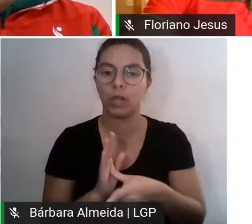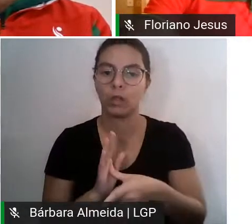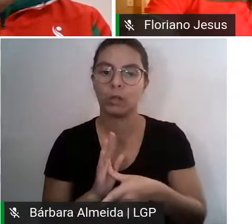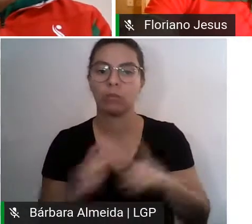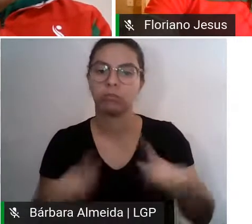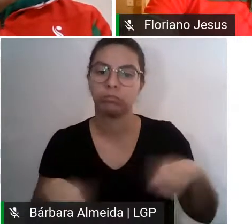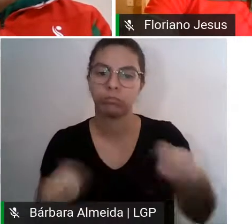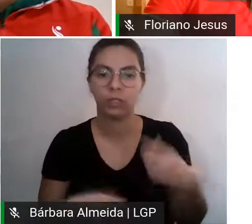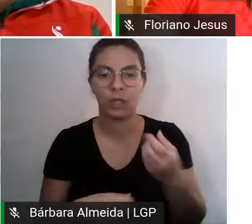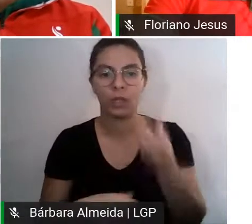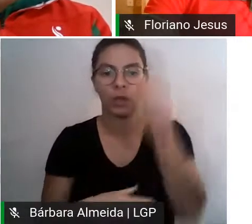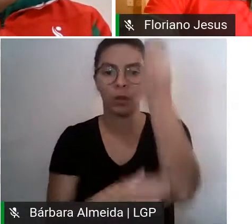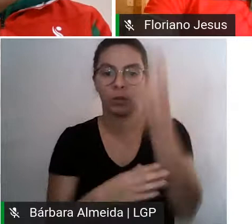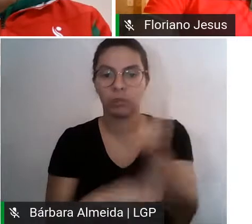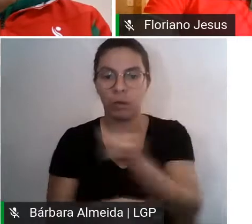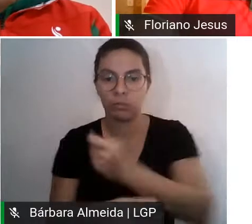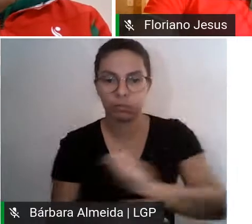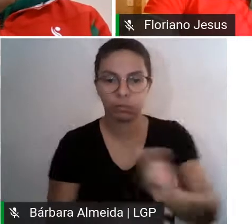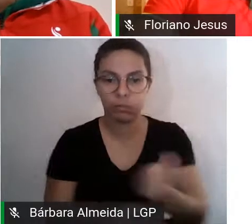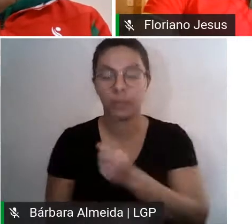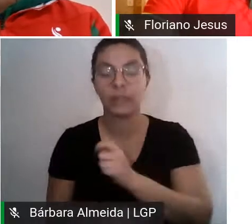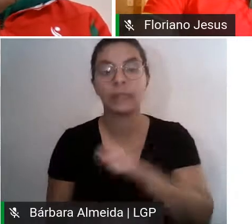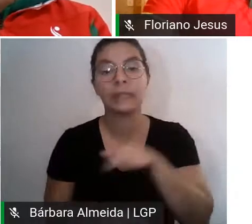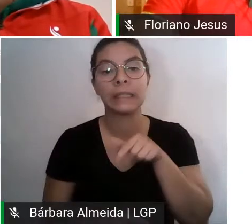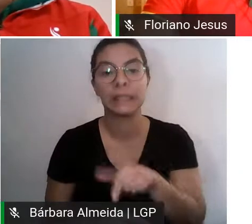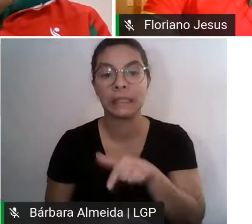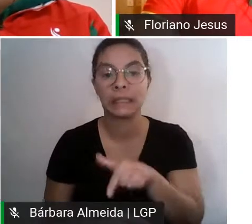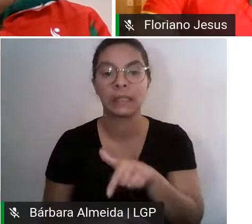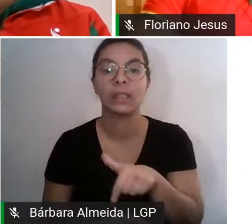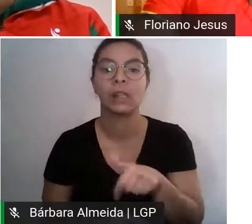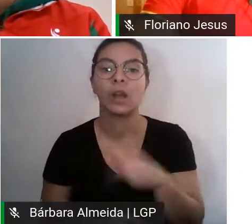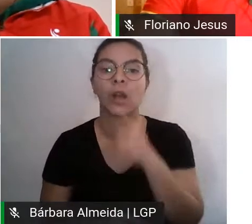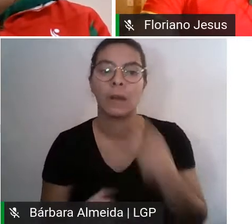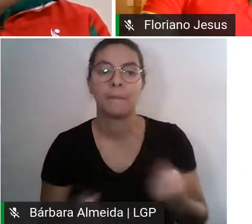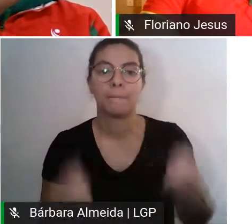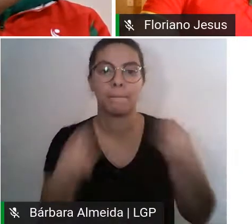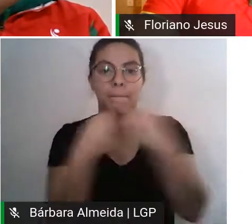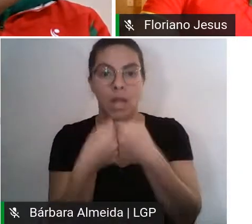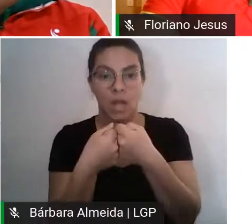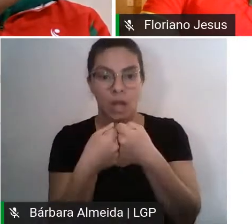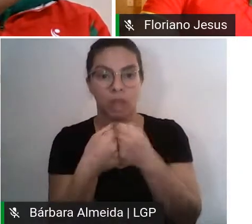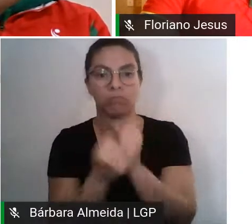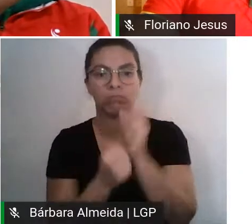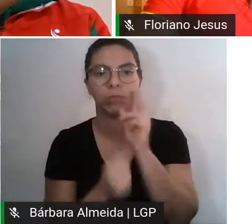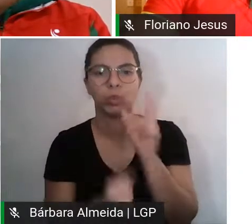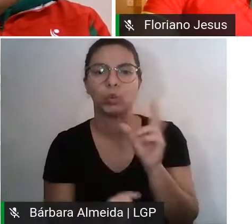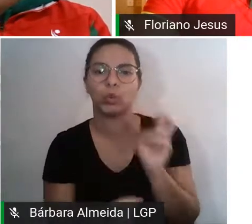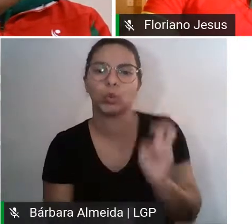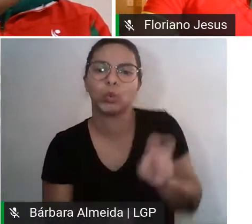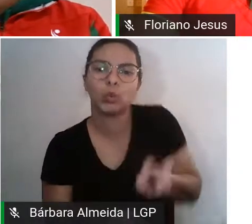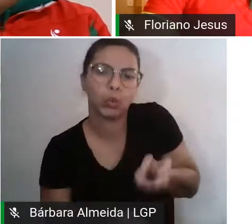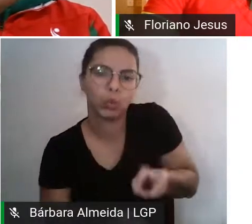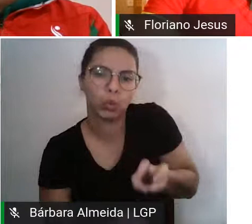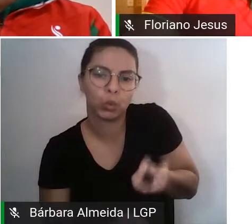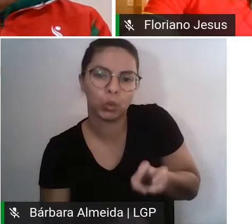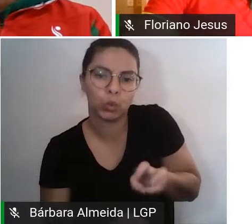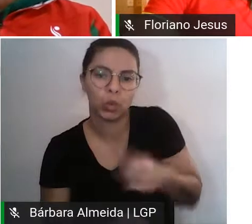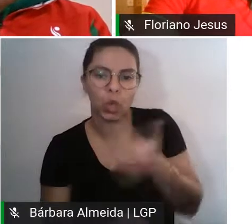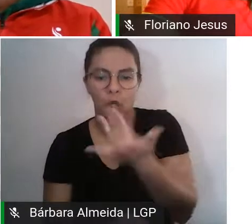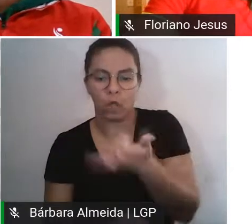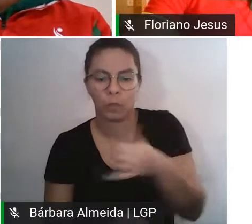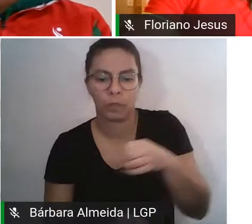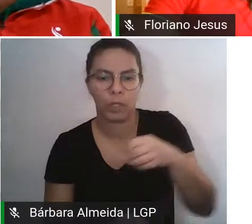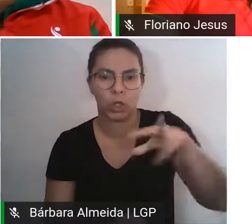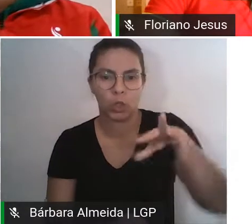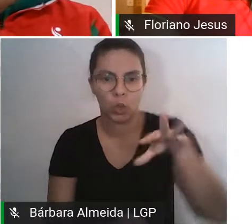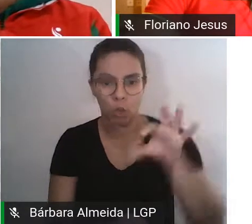ganhou velocidade. Nós participámos na nossa primeira competição em junho de 2018, que